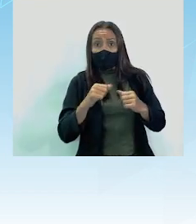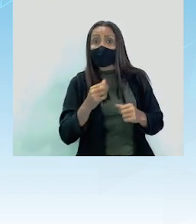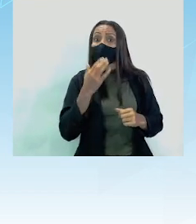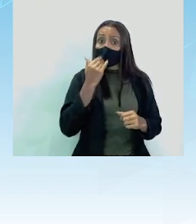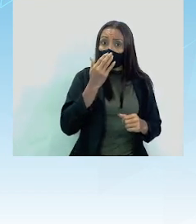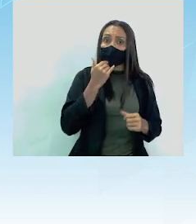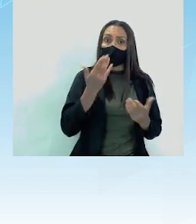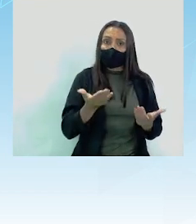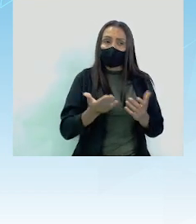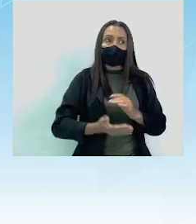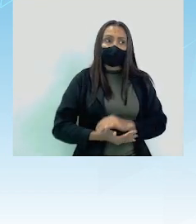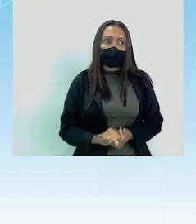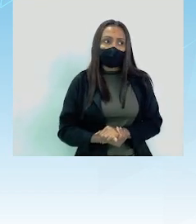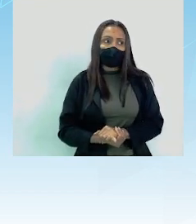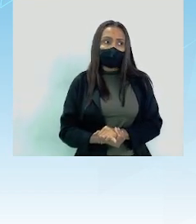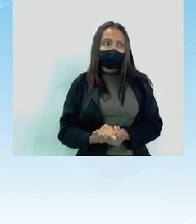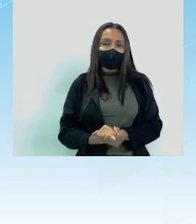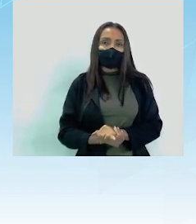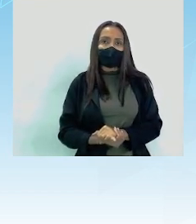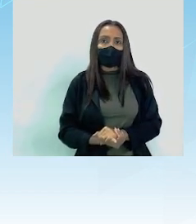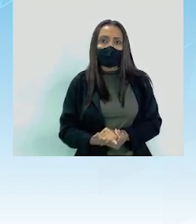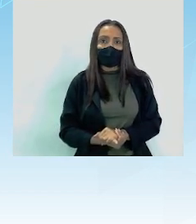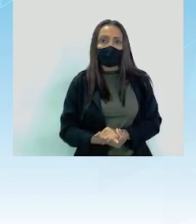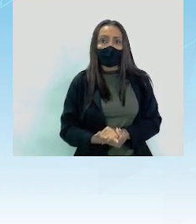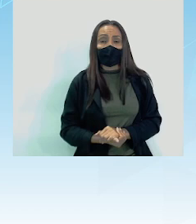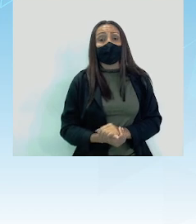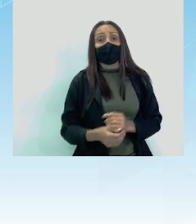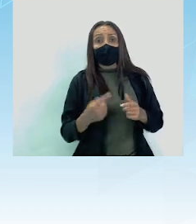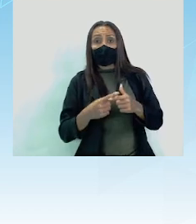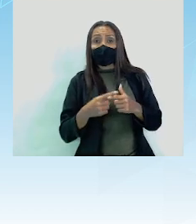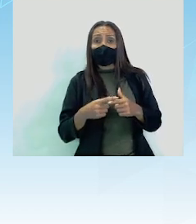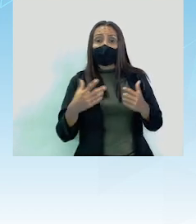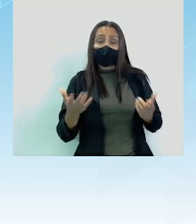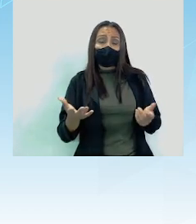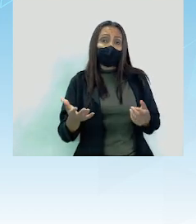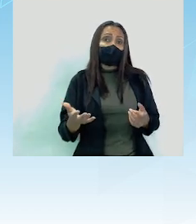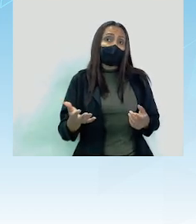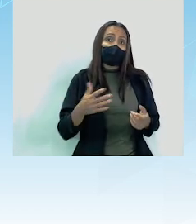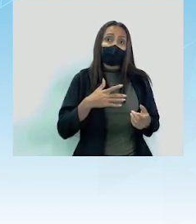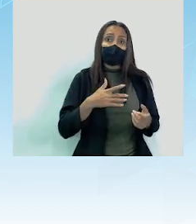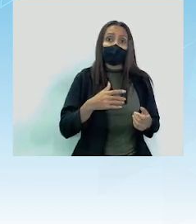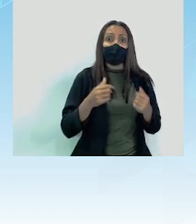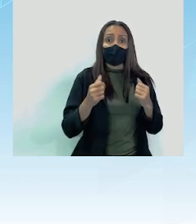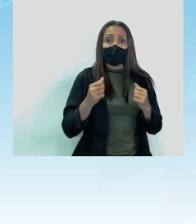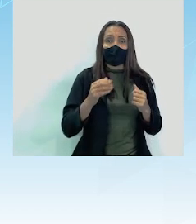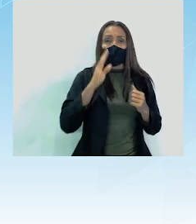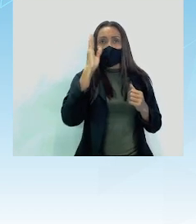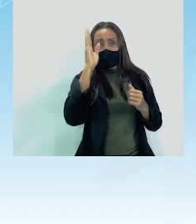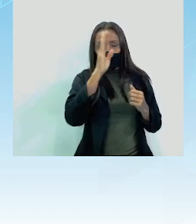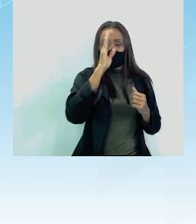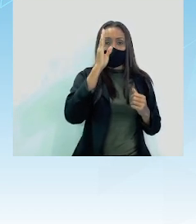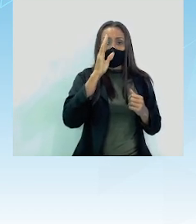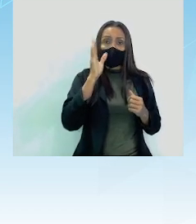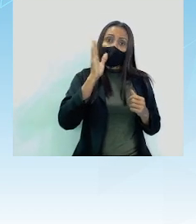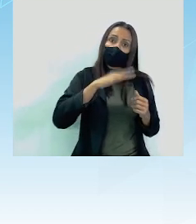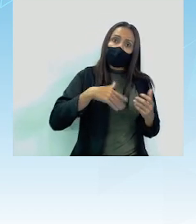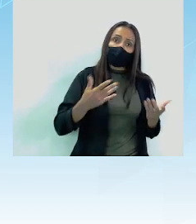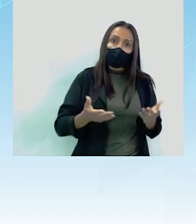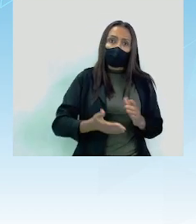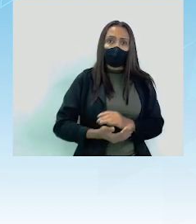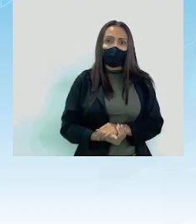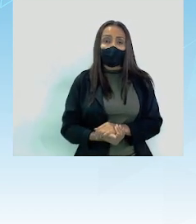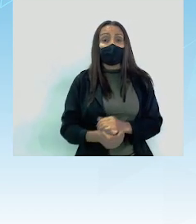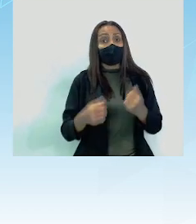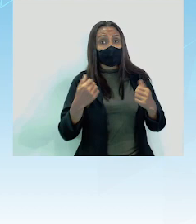repor a energia do corpo, senão a pessoa pode passar mal no meio de uma trilha e apagar. Tá? Uma das coisas da trilha